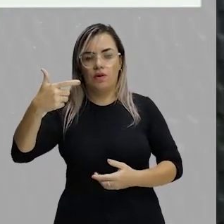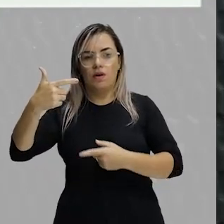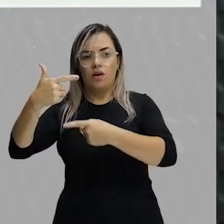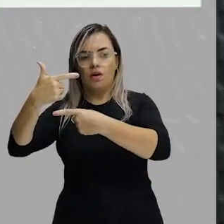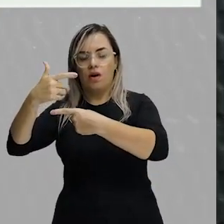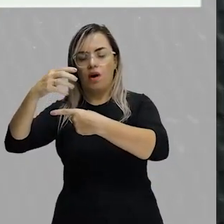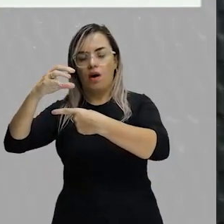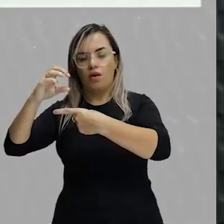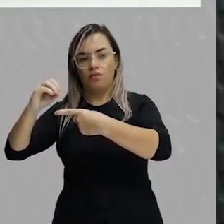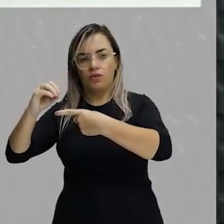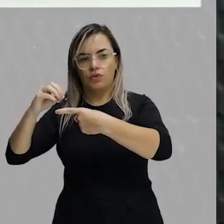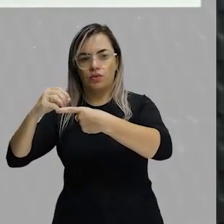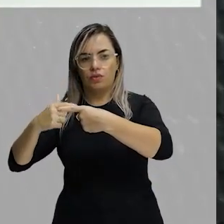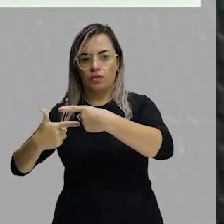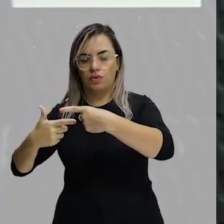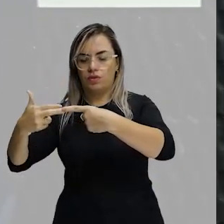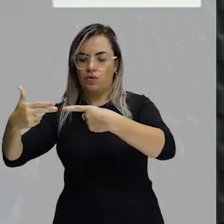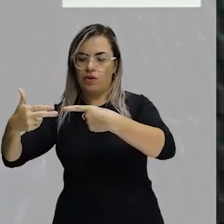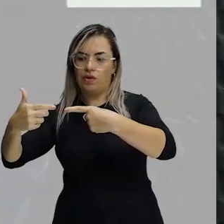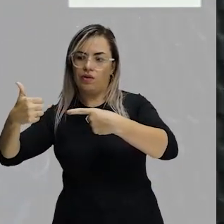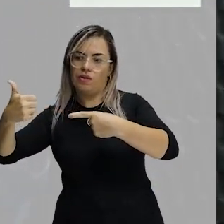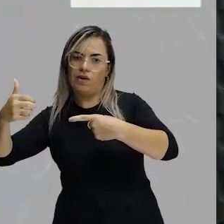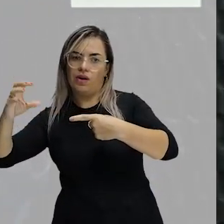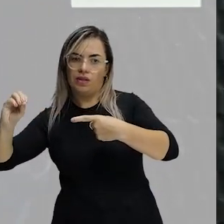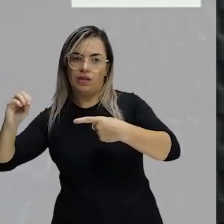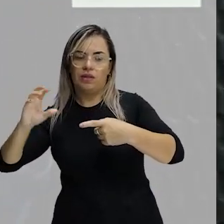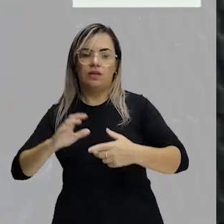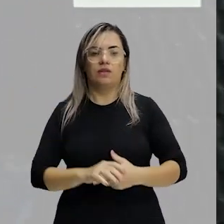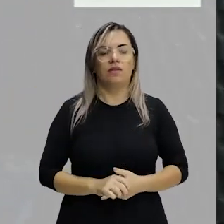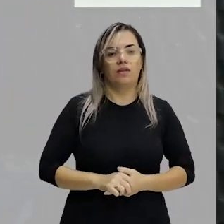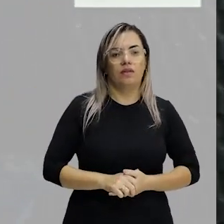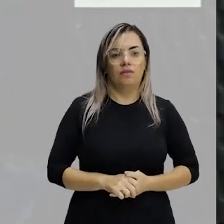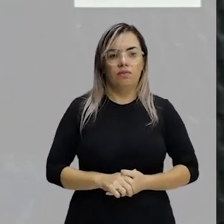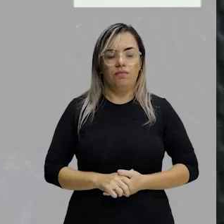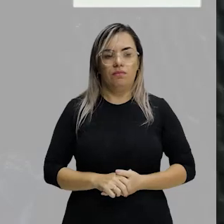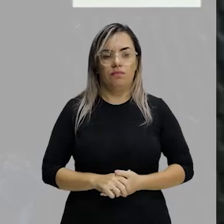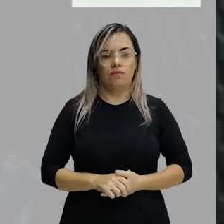Tá? Você tem 2B igual a 10.